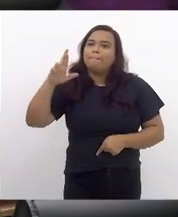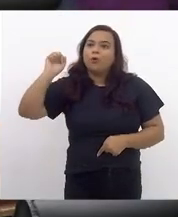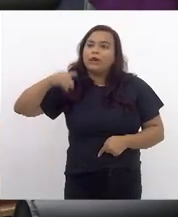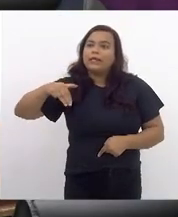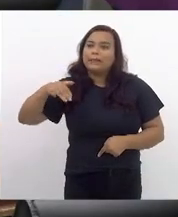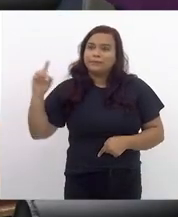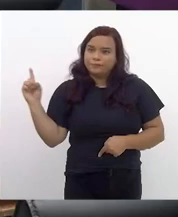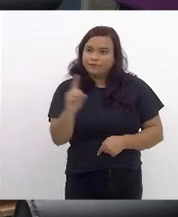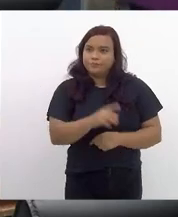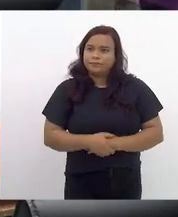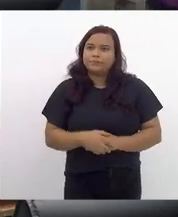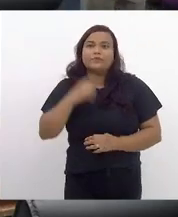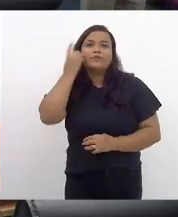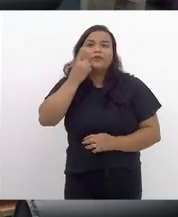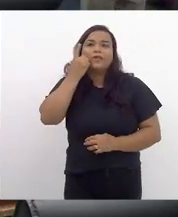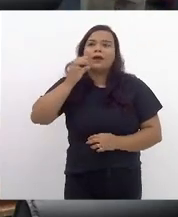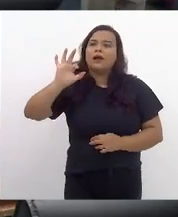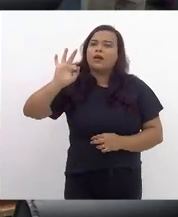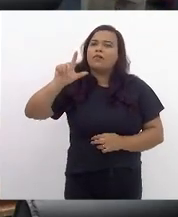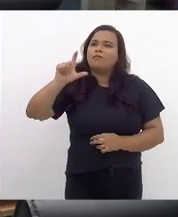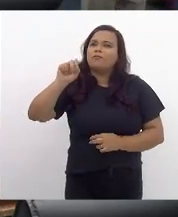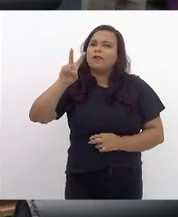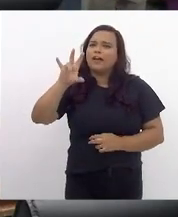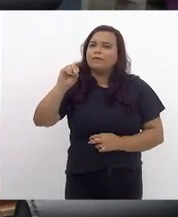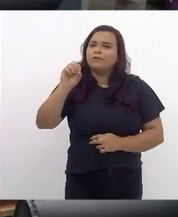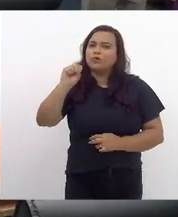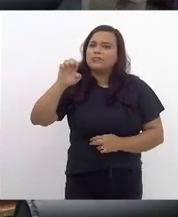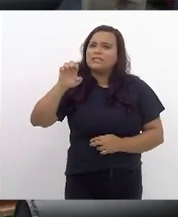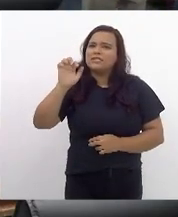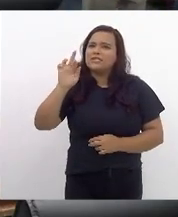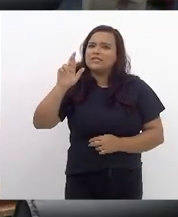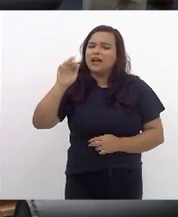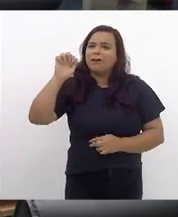Deputado Rodrigo Amorim. Deputado Flávio Serafini.